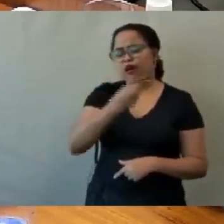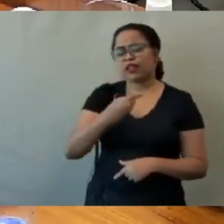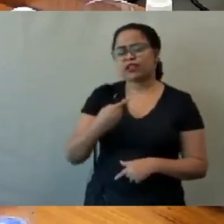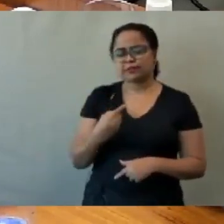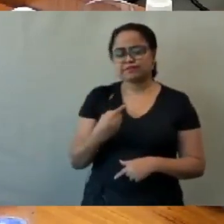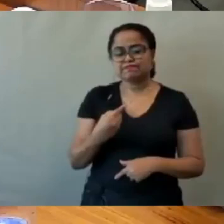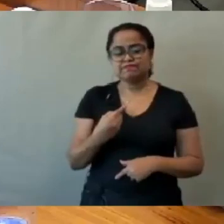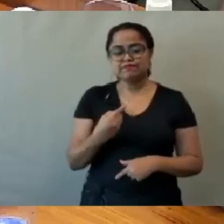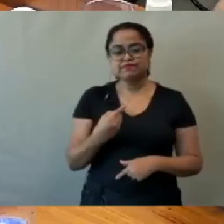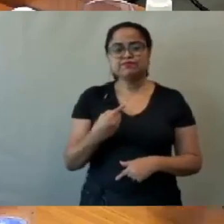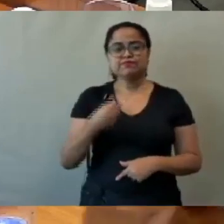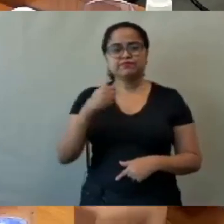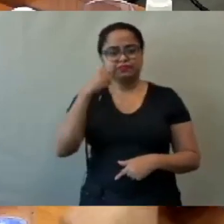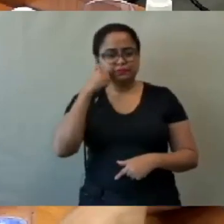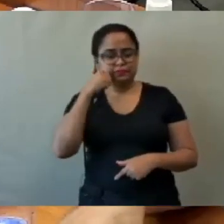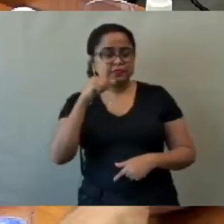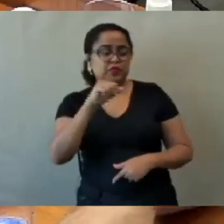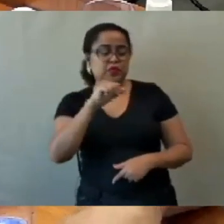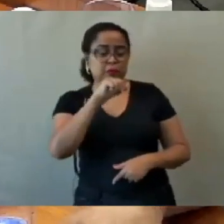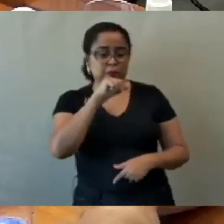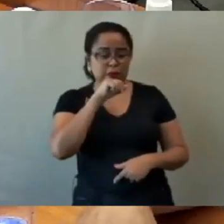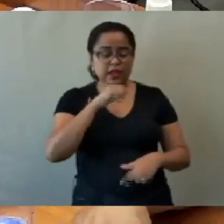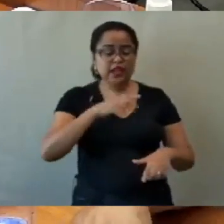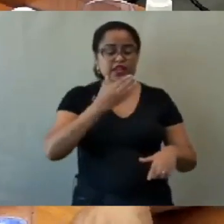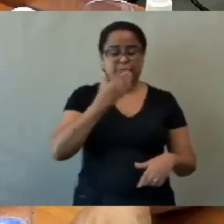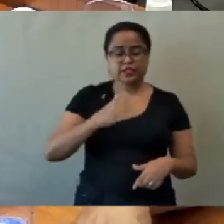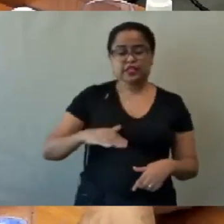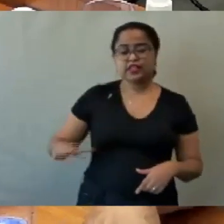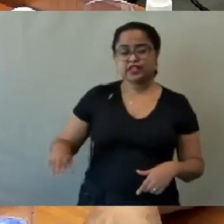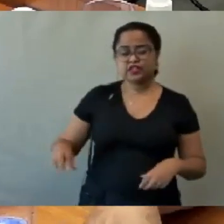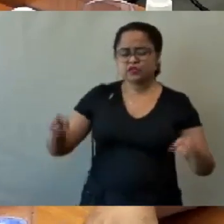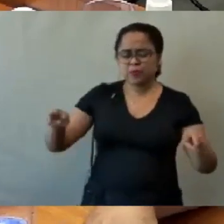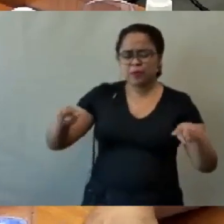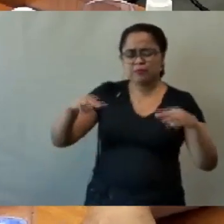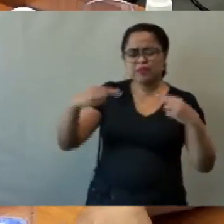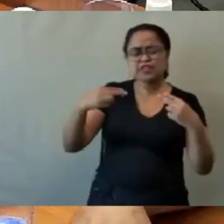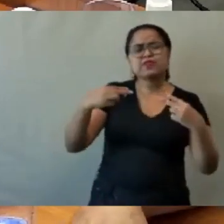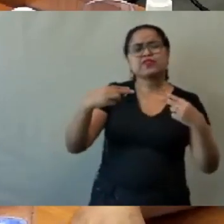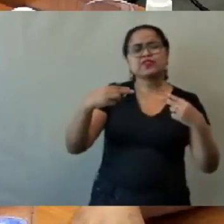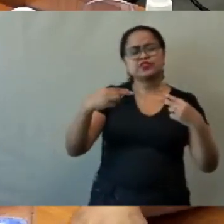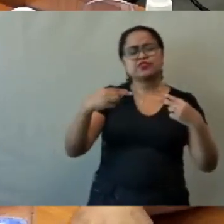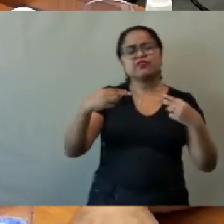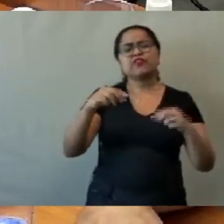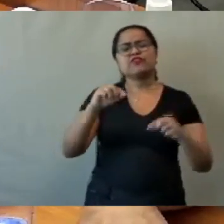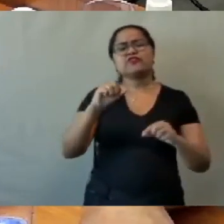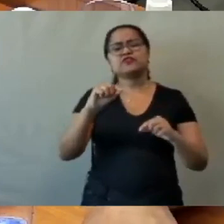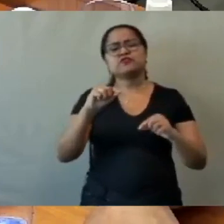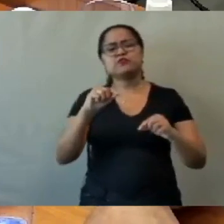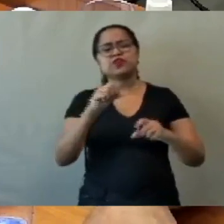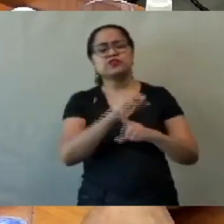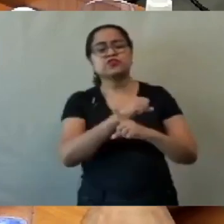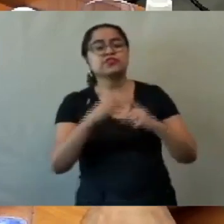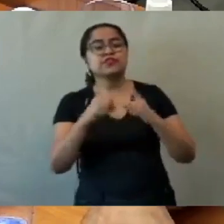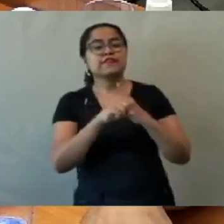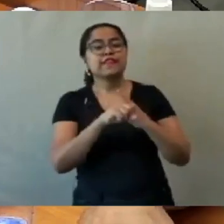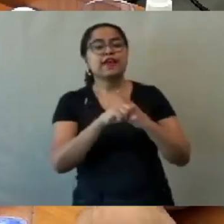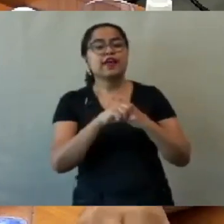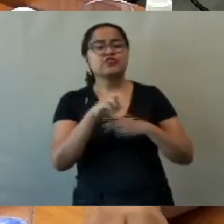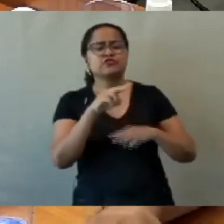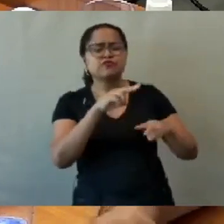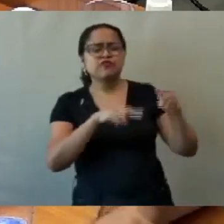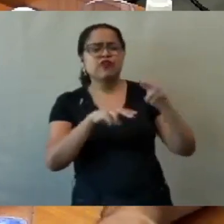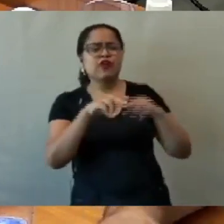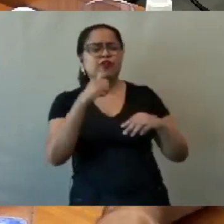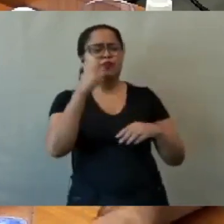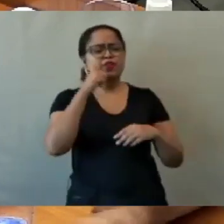está tudo relacionado com isso, né, Isa? De uma perspectiva de uma sociedade realmente que olhe, sobretudo, para as mulheres e